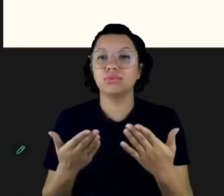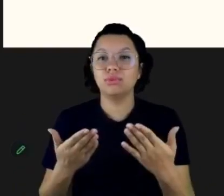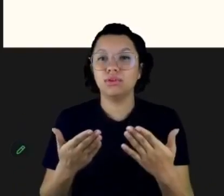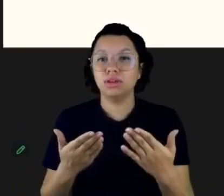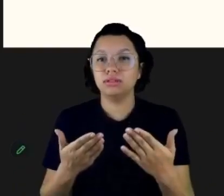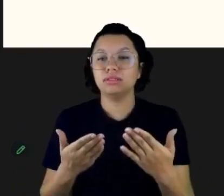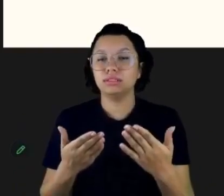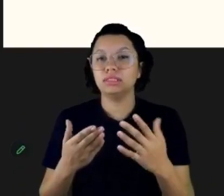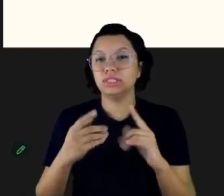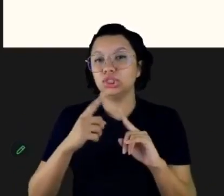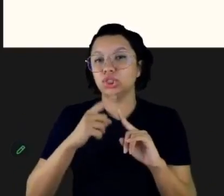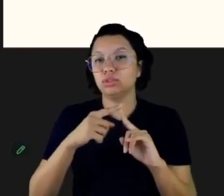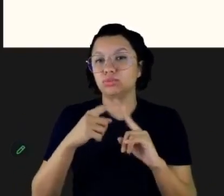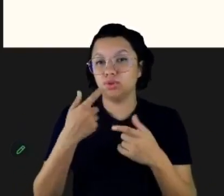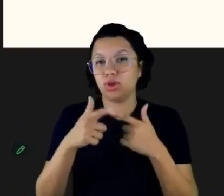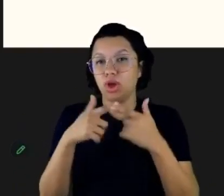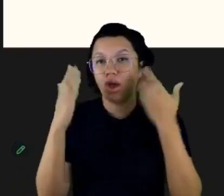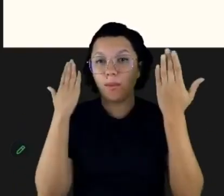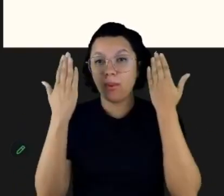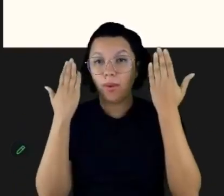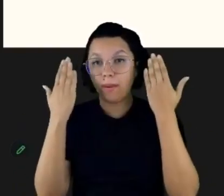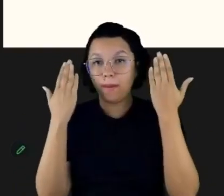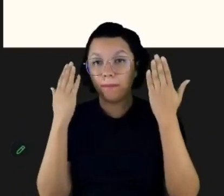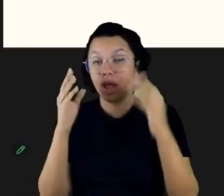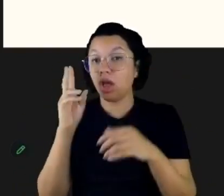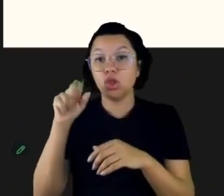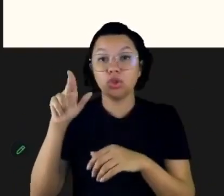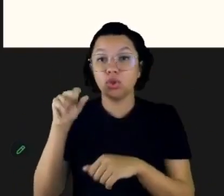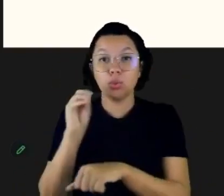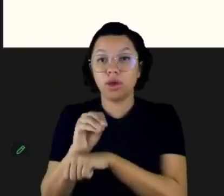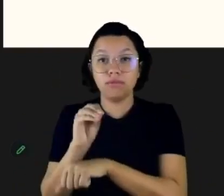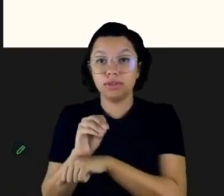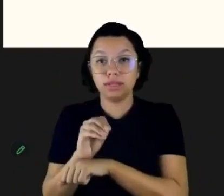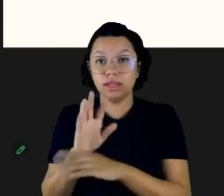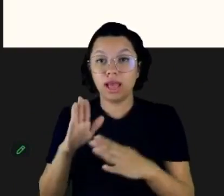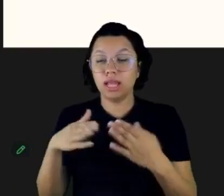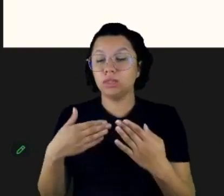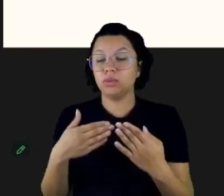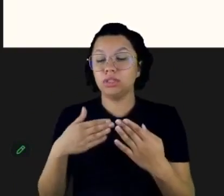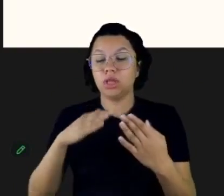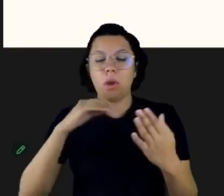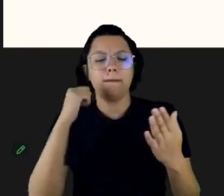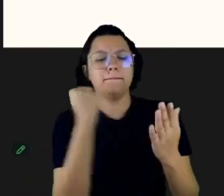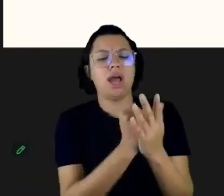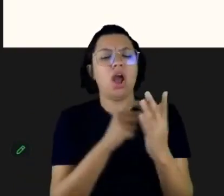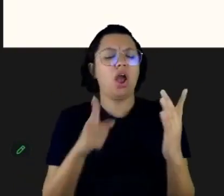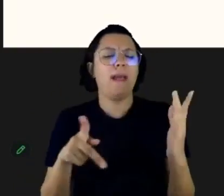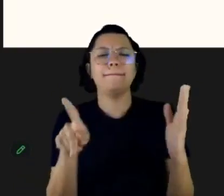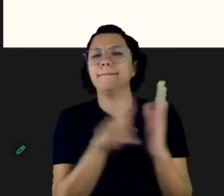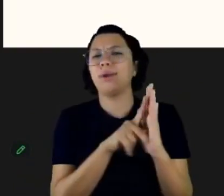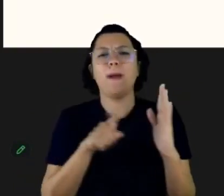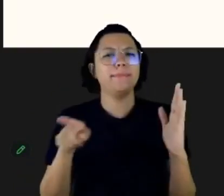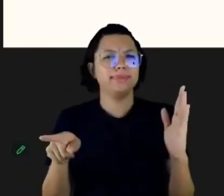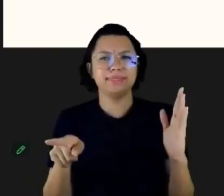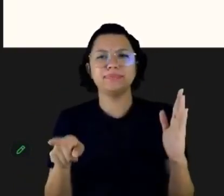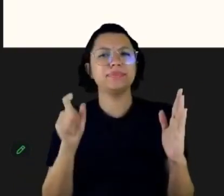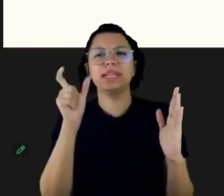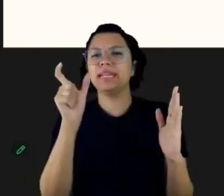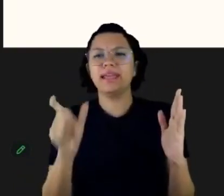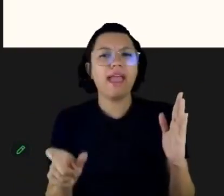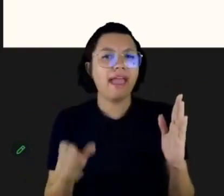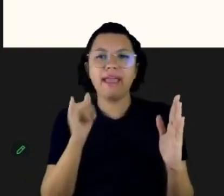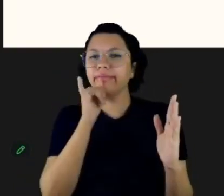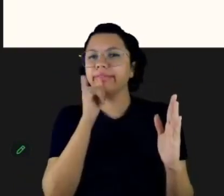Eles foram rotulados como que aquele comportamento fosse dele. Ele é uma pessoa triste, ele é uma